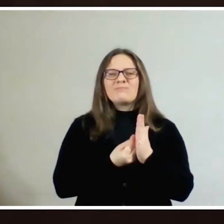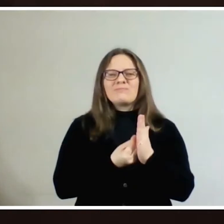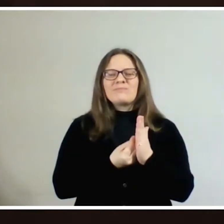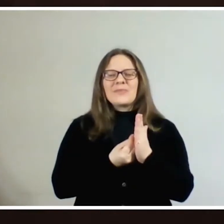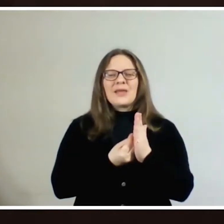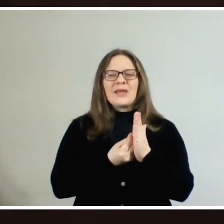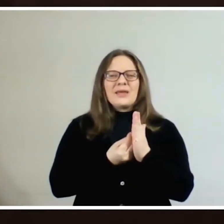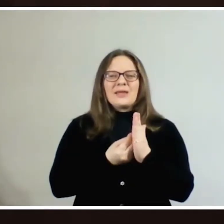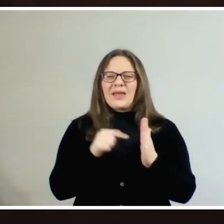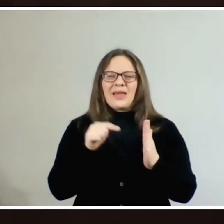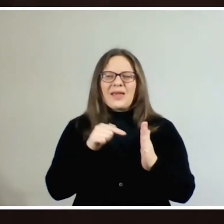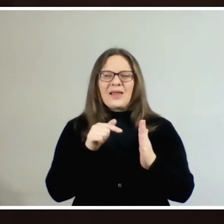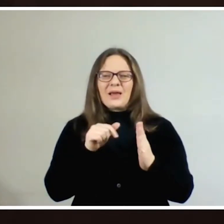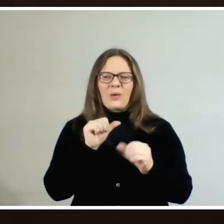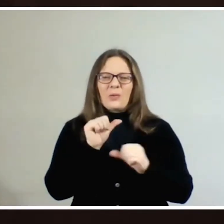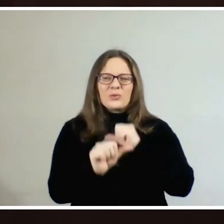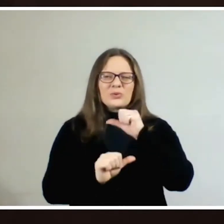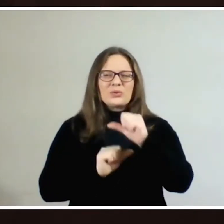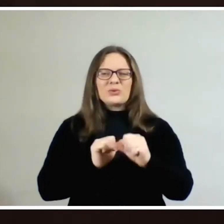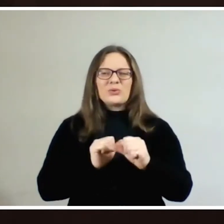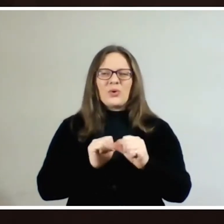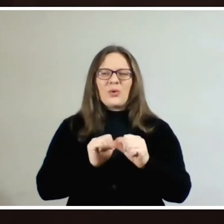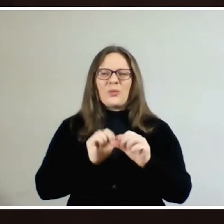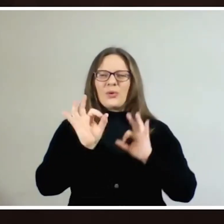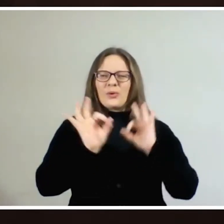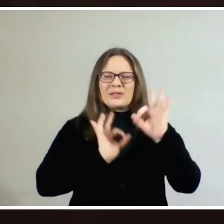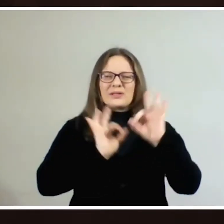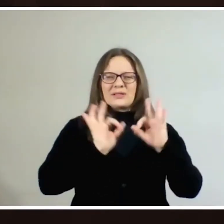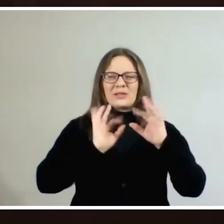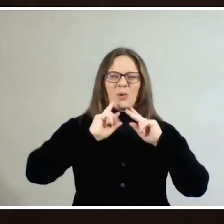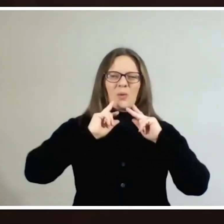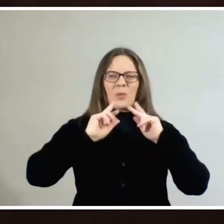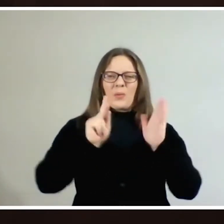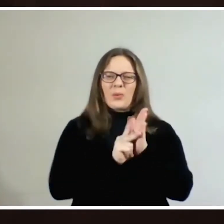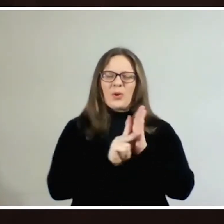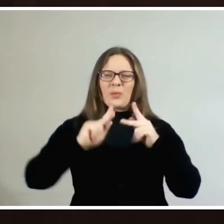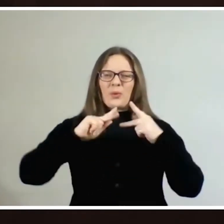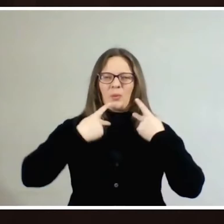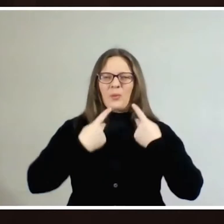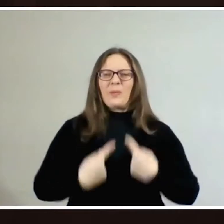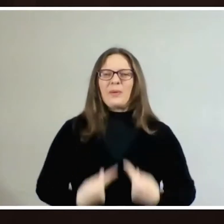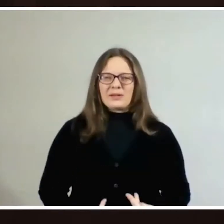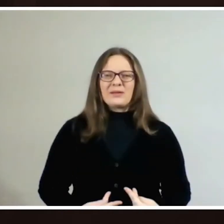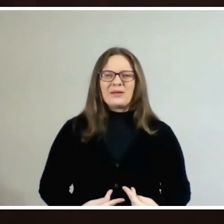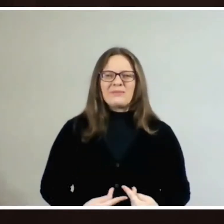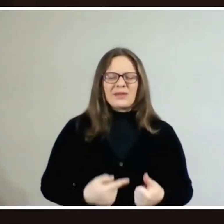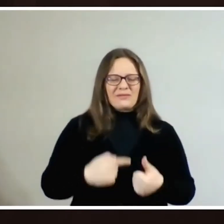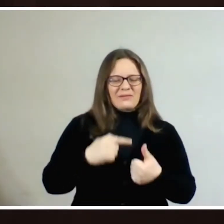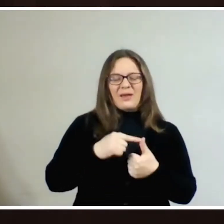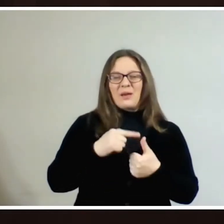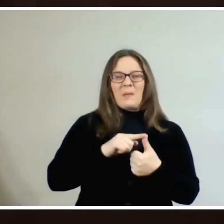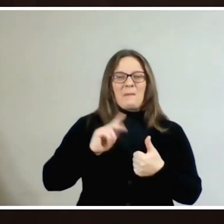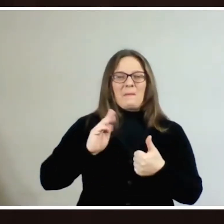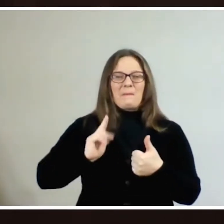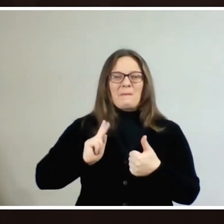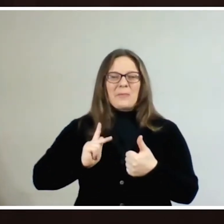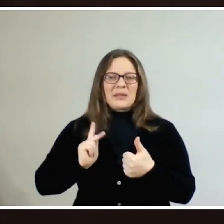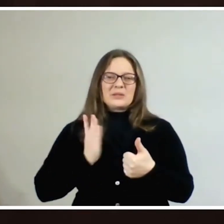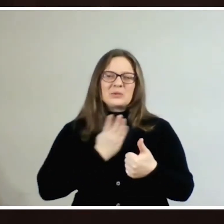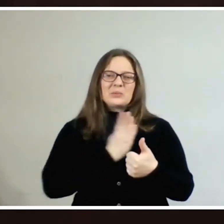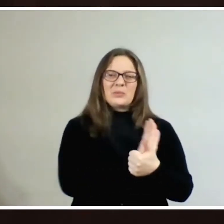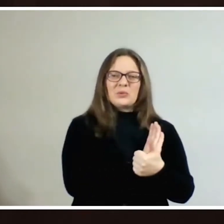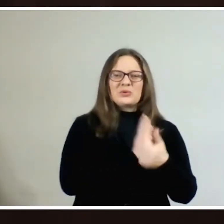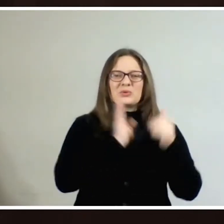né? Bispos, arcebispos, dioceses, concílios, né, que são assembleias, assembleia dos bispos, e assim